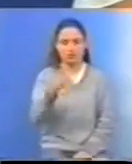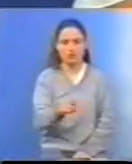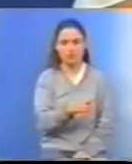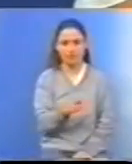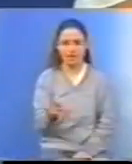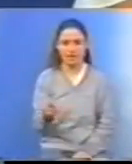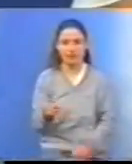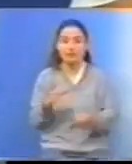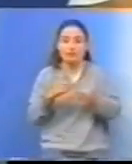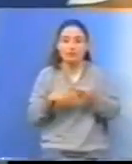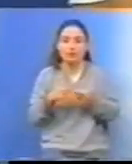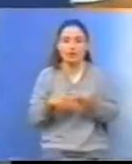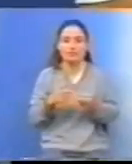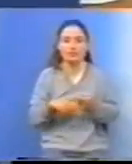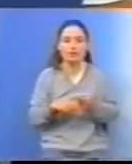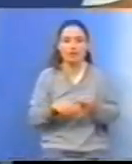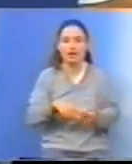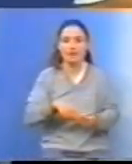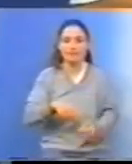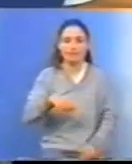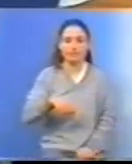embora eu fosse menino,